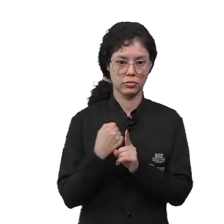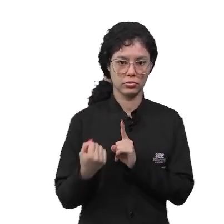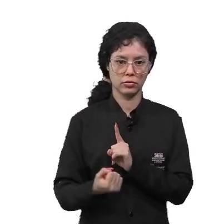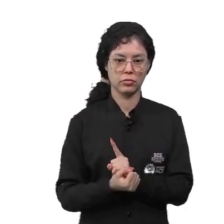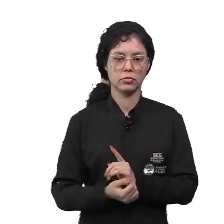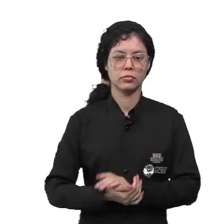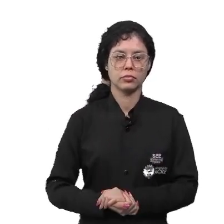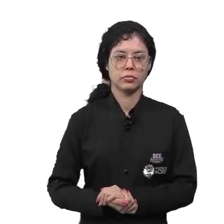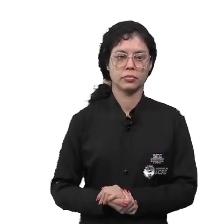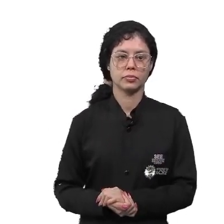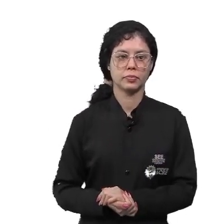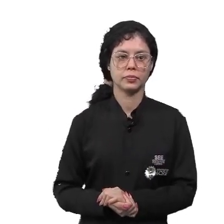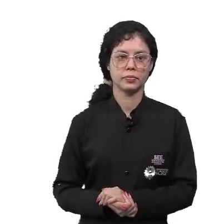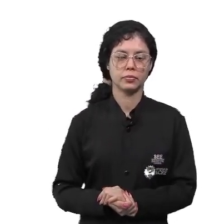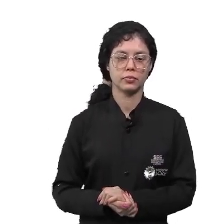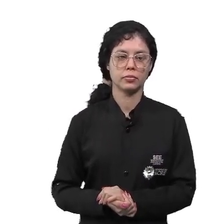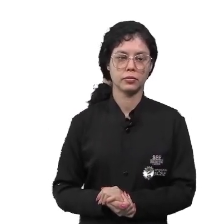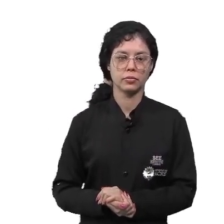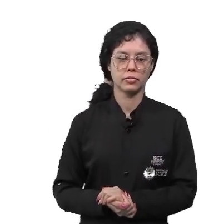sociedades atuais.